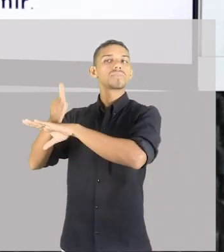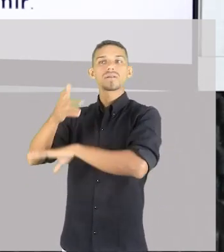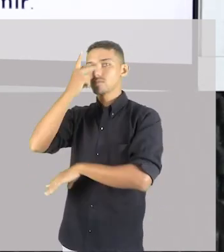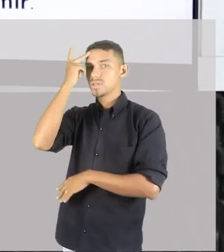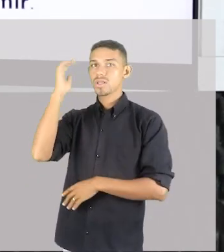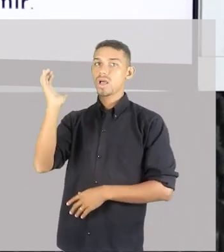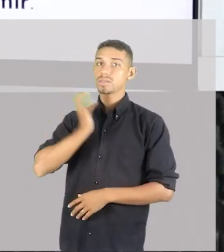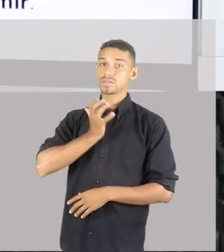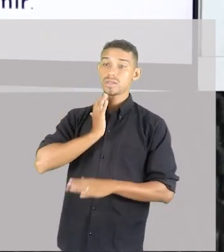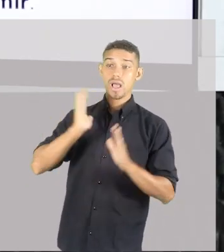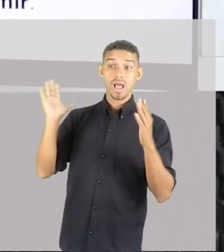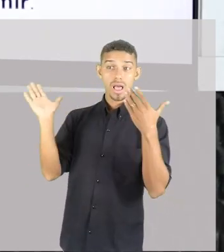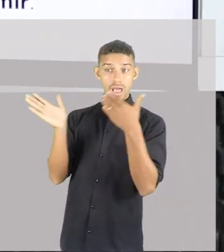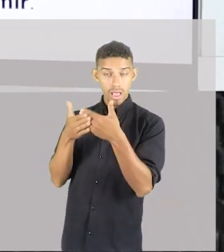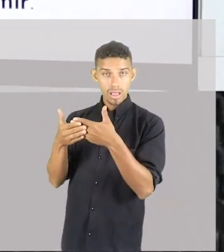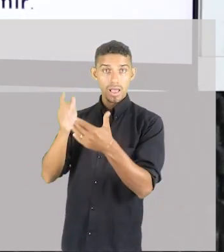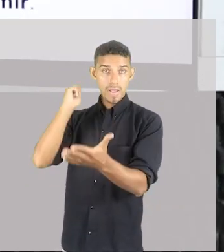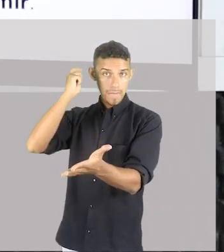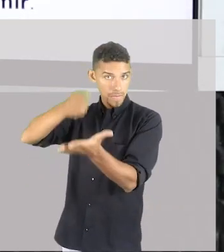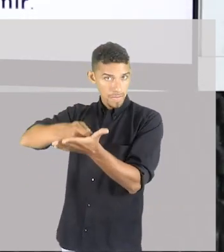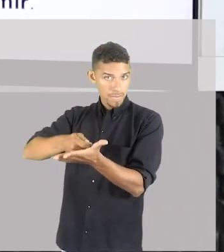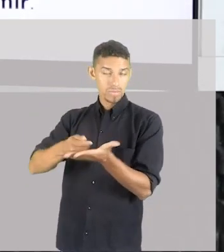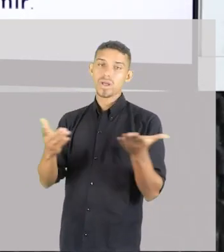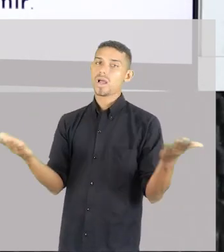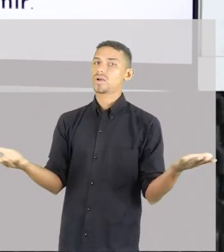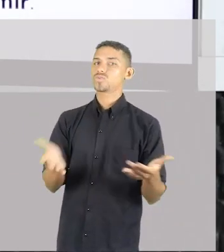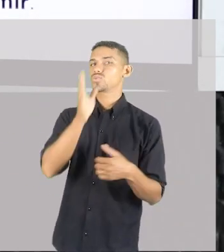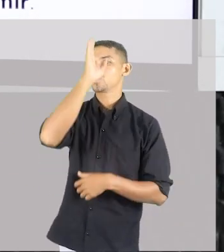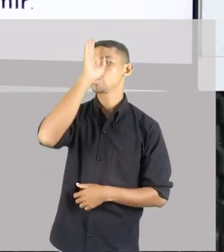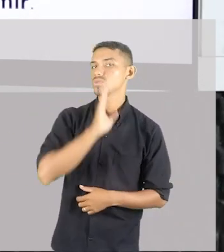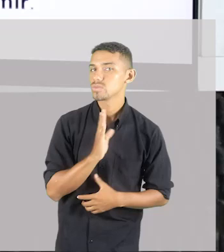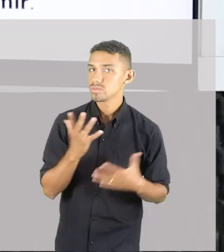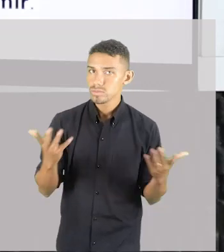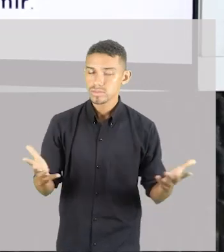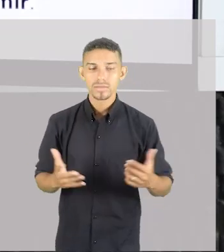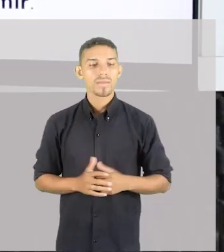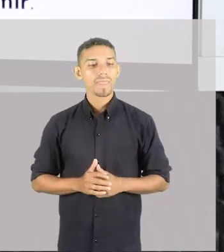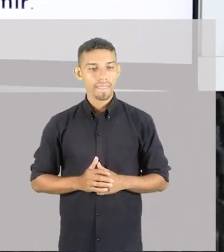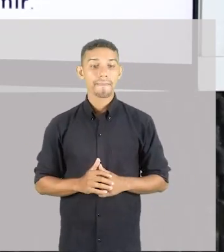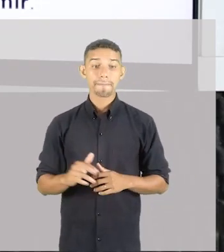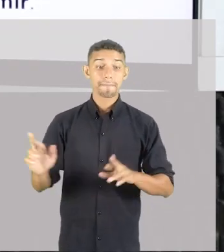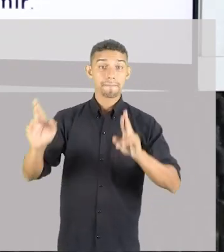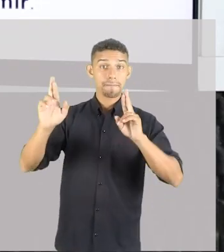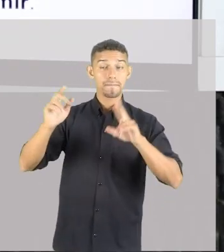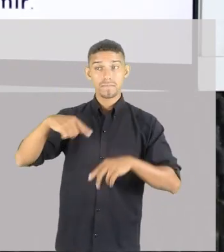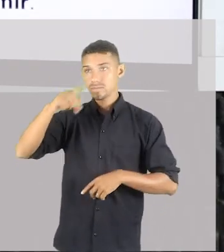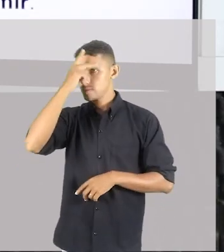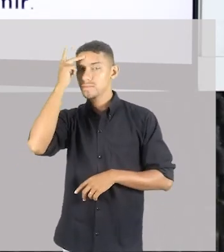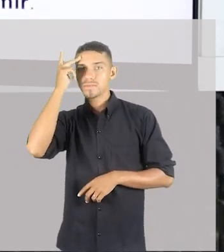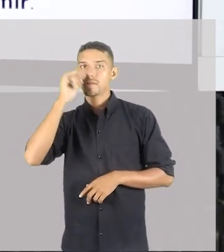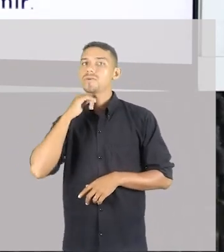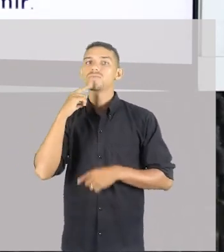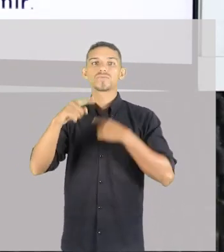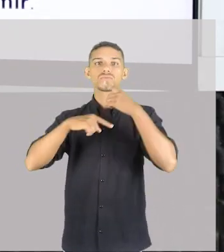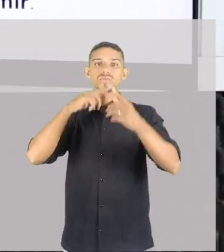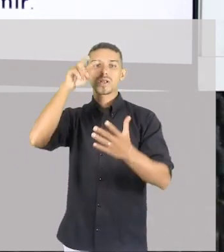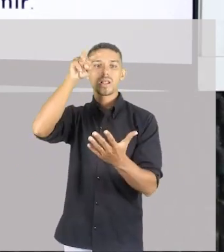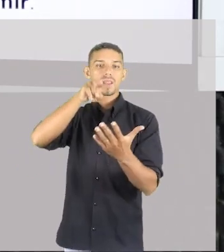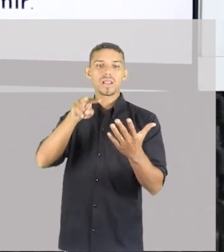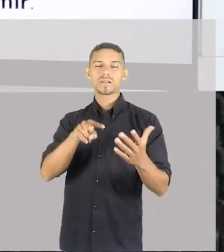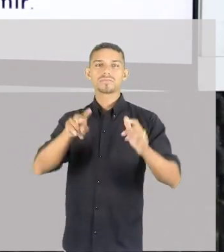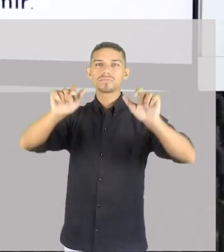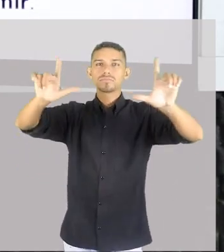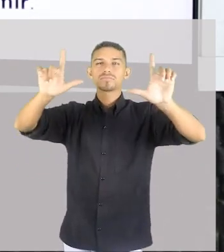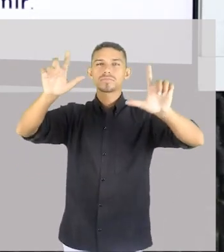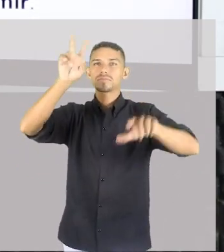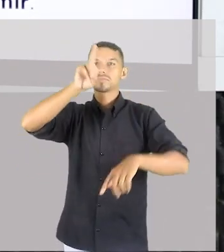pessoas ricas, porque era fechado para eles, ocultando a sua existência. O espectador não consegue ler a obra. Eu vejo, mas não